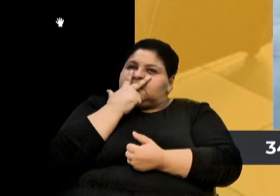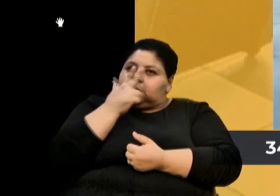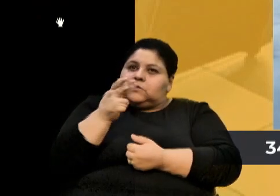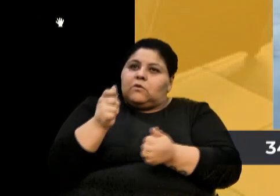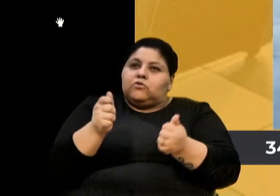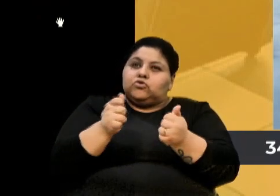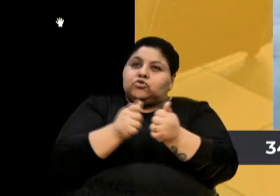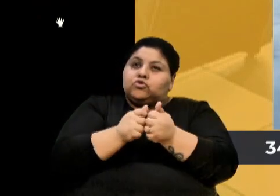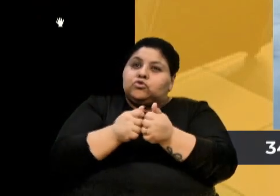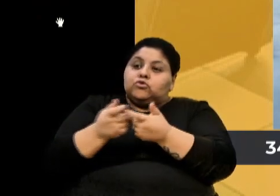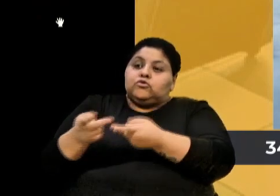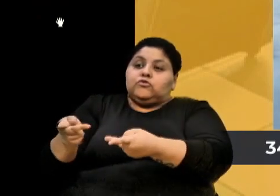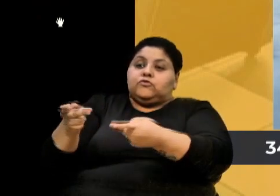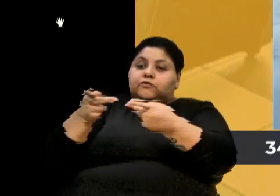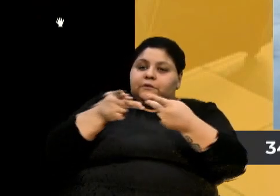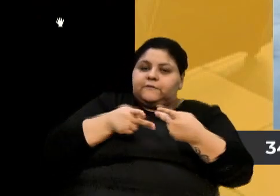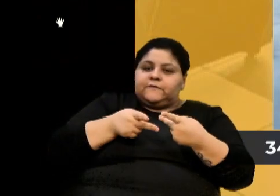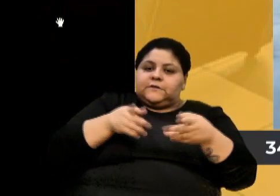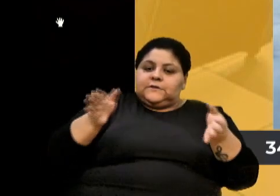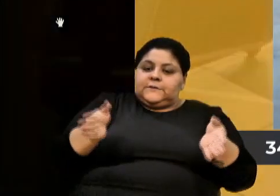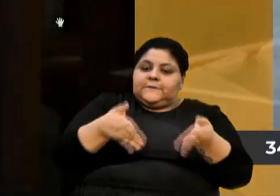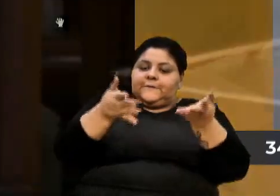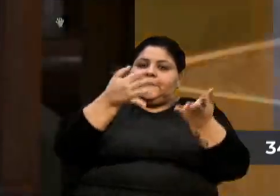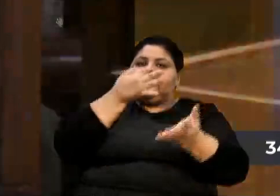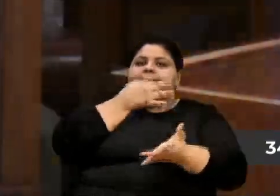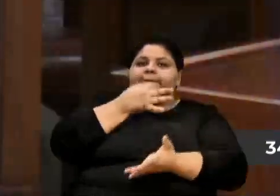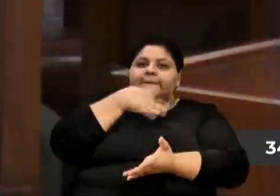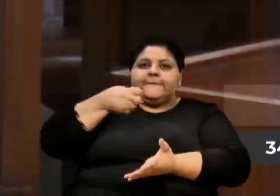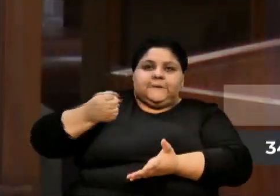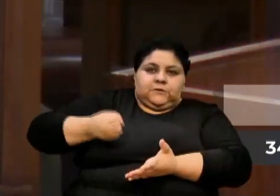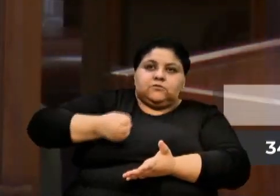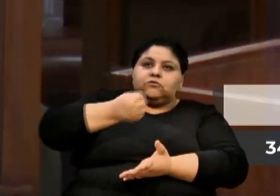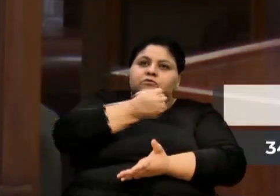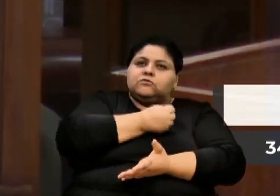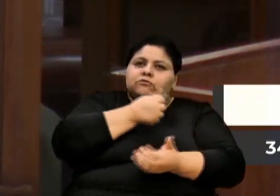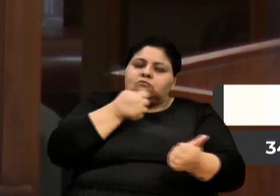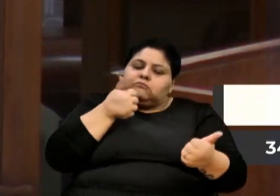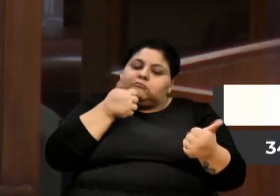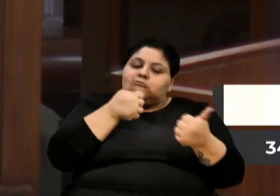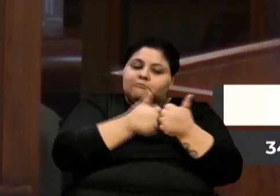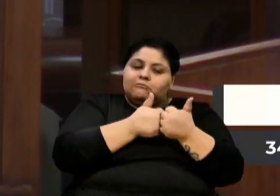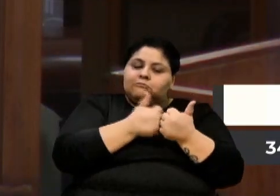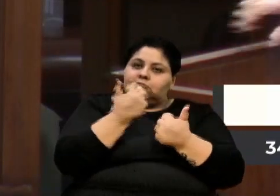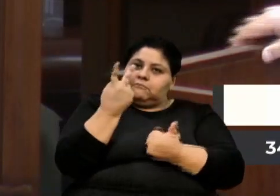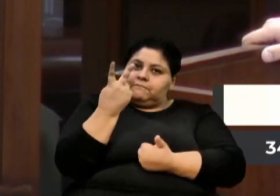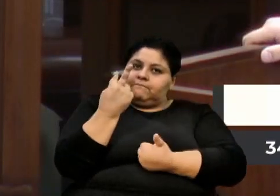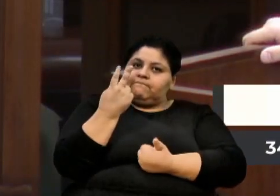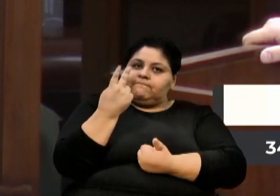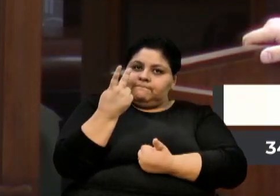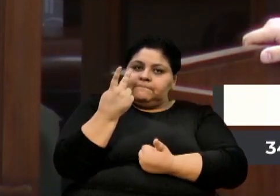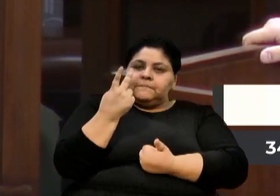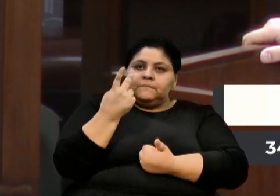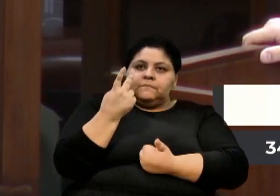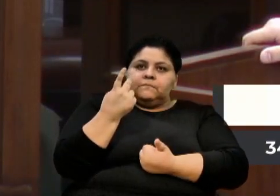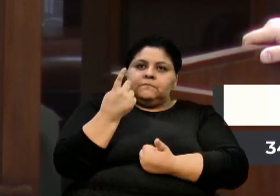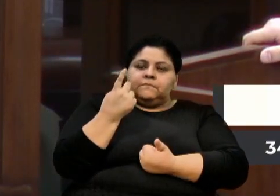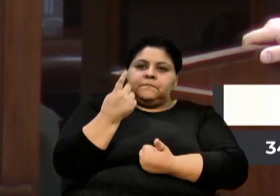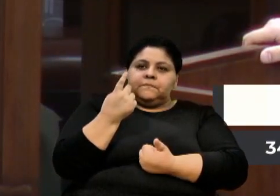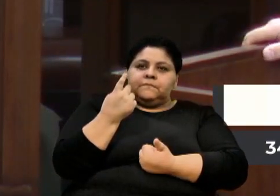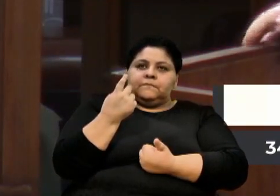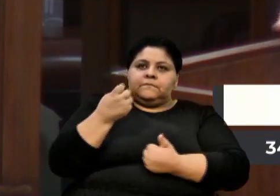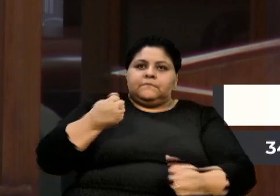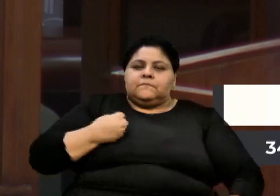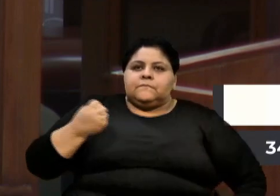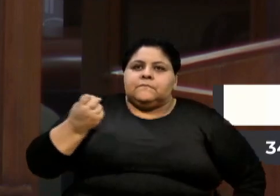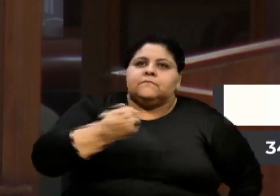Serra, né? São números muito próximos da realidade das festas da uva. O número que